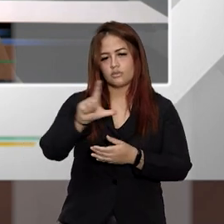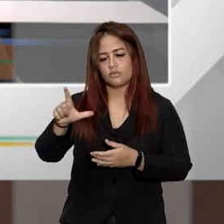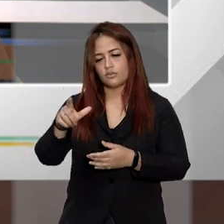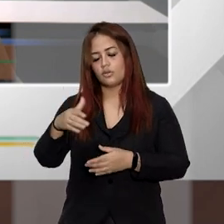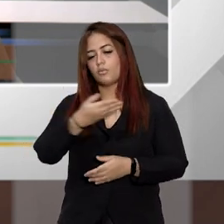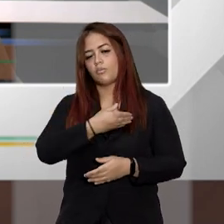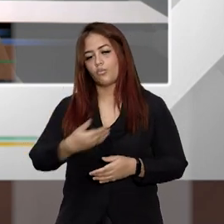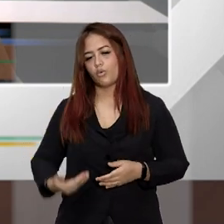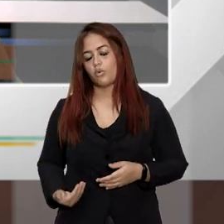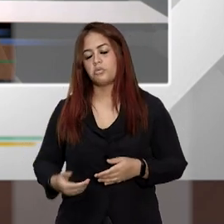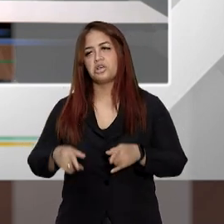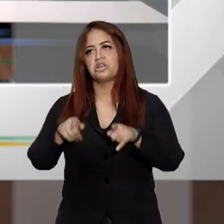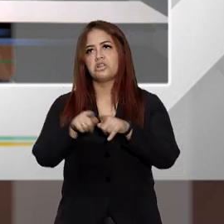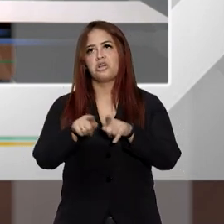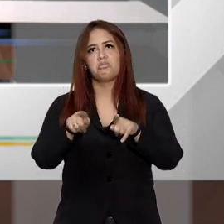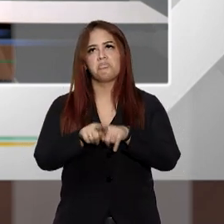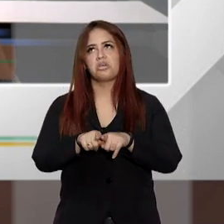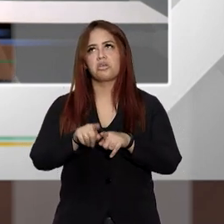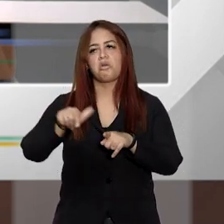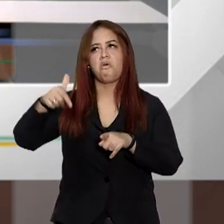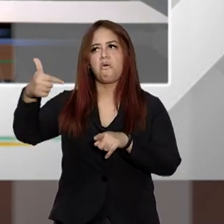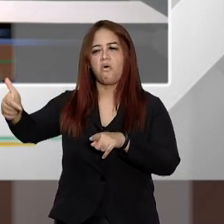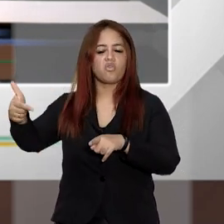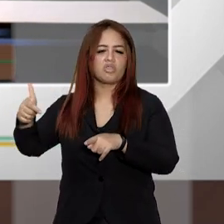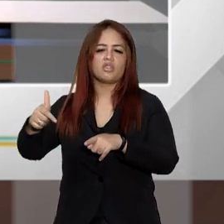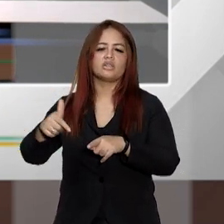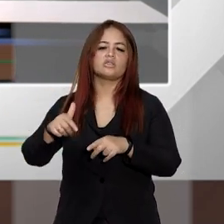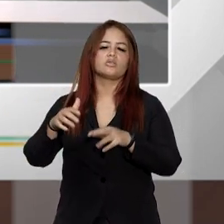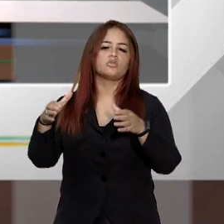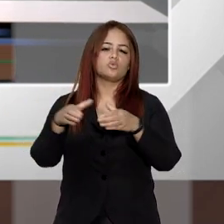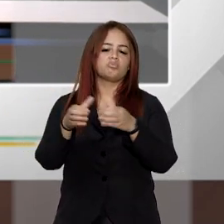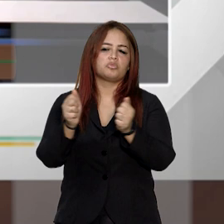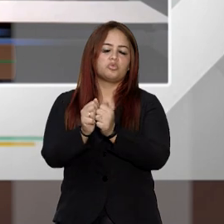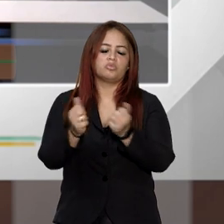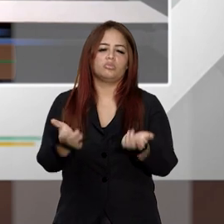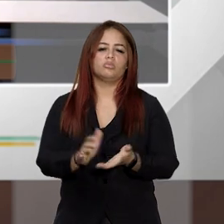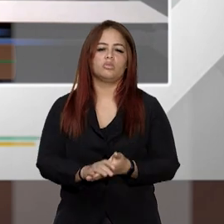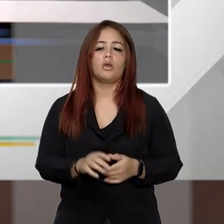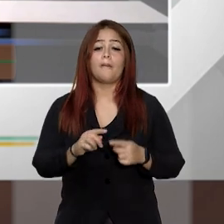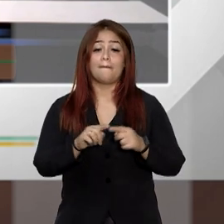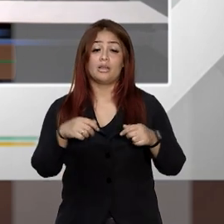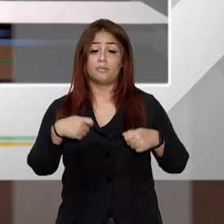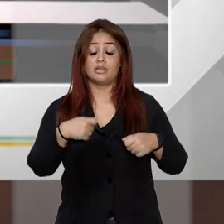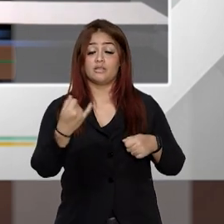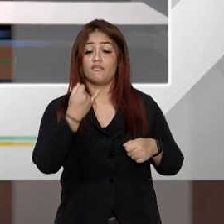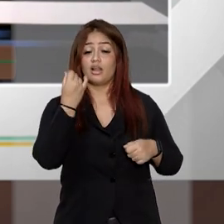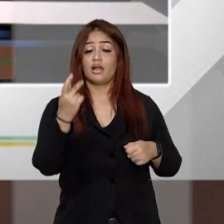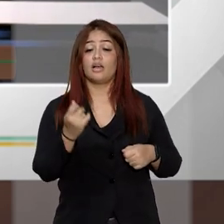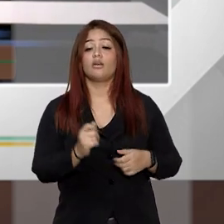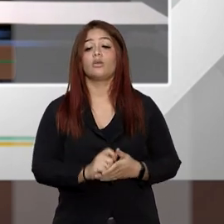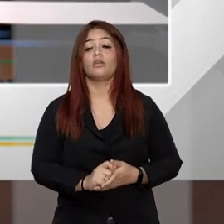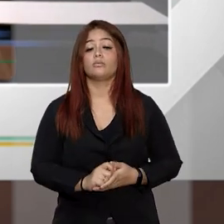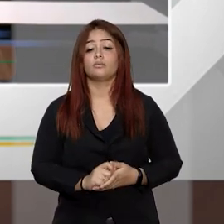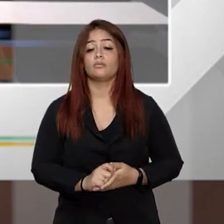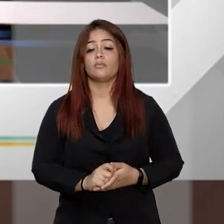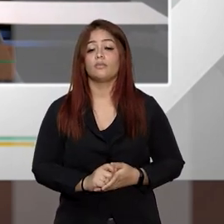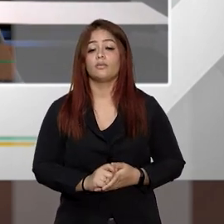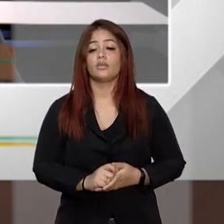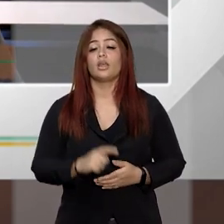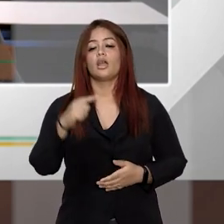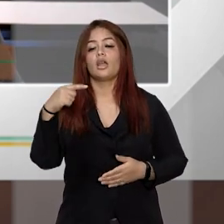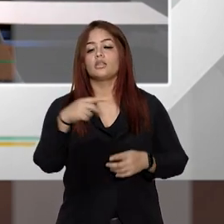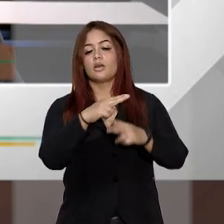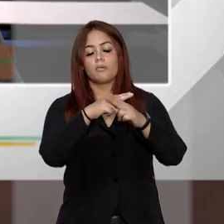públicas nem outras ações tipicamente coletivas. Só que aqui a gente tem que frisar o seguinte: essa vedação da lei,